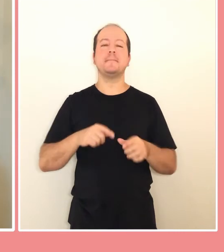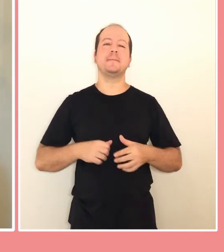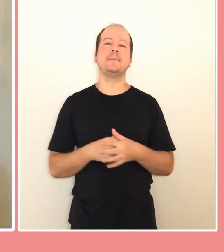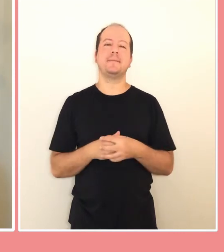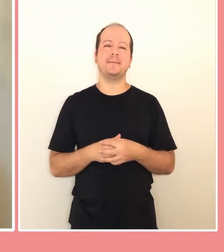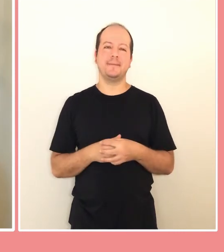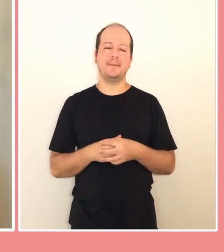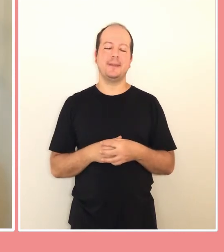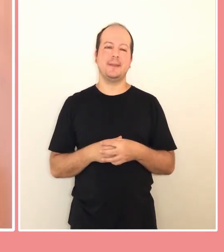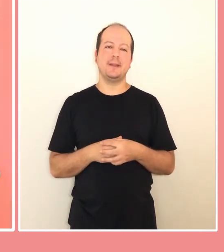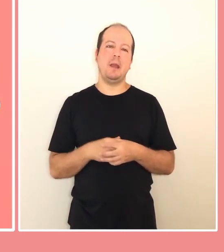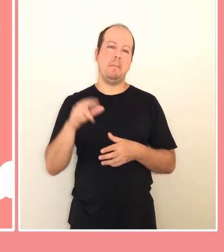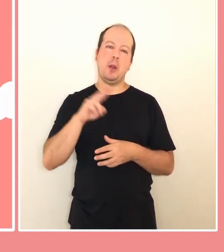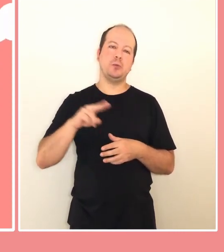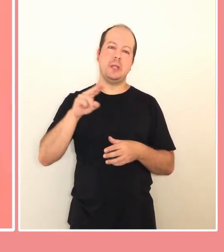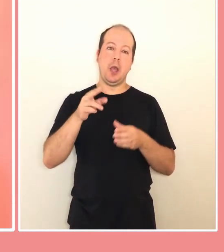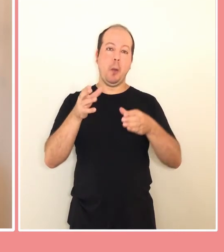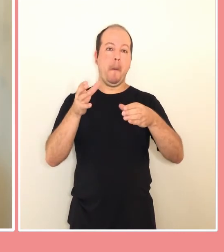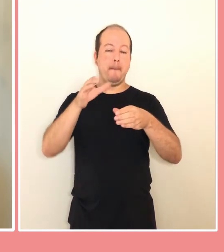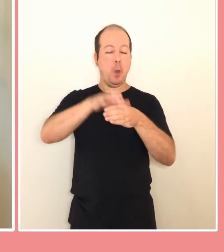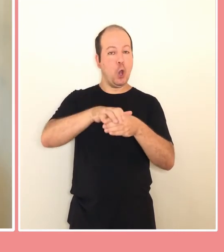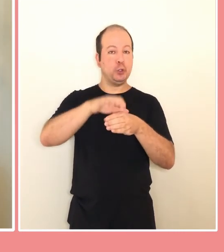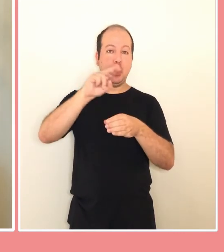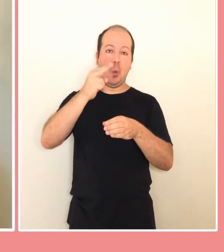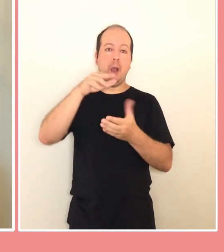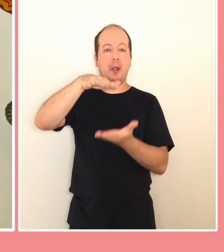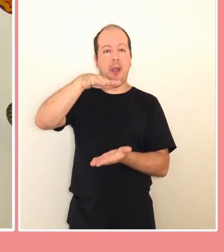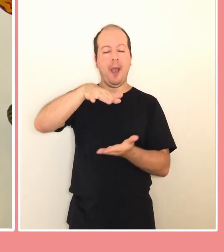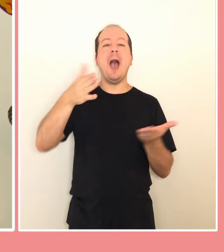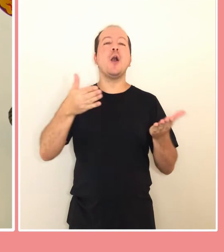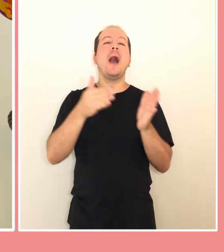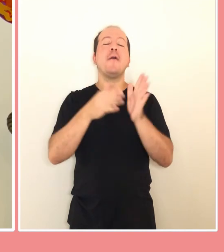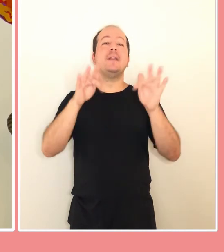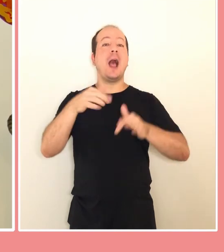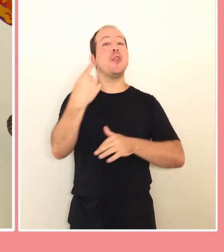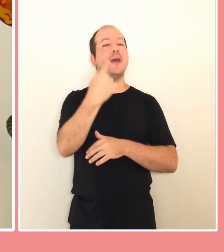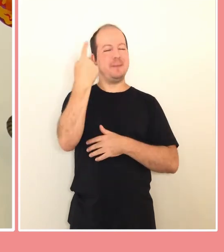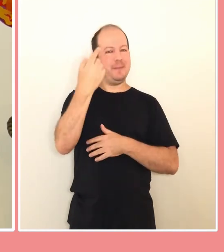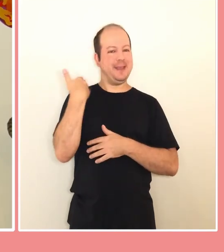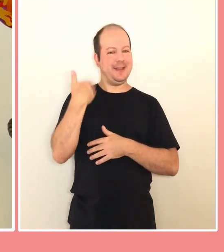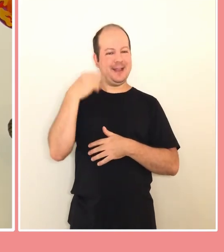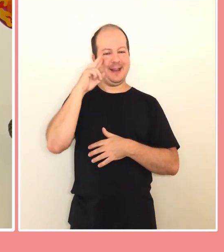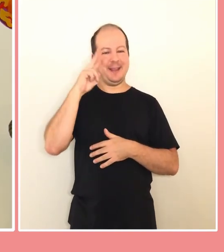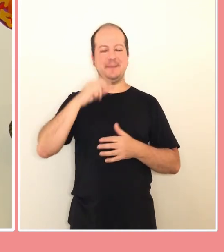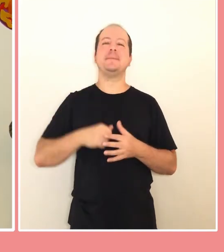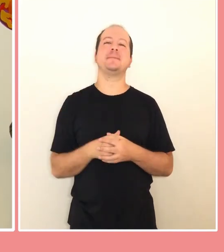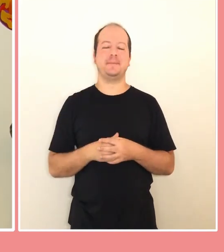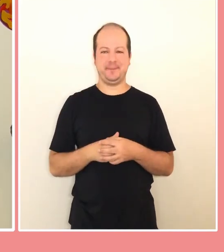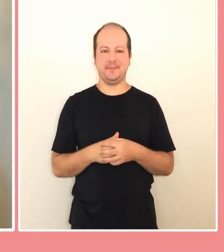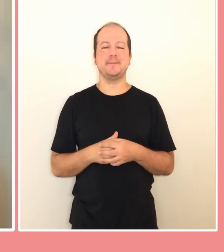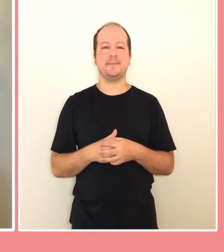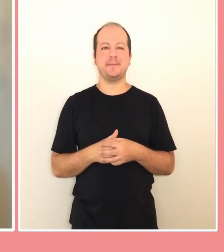com o pote plástico. Bom, agora vamos finalizar a nossa máscara sonética.